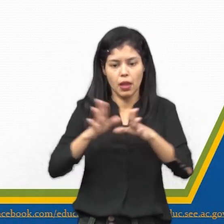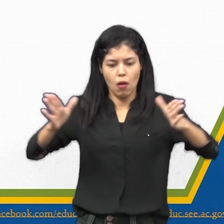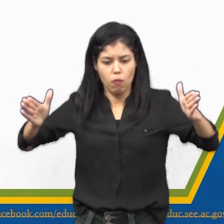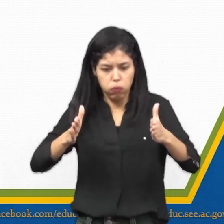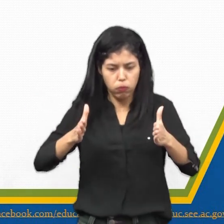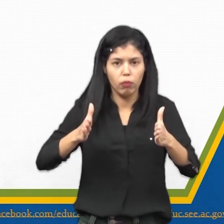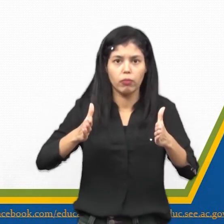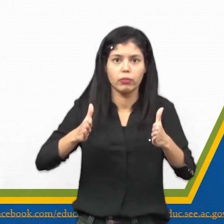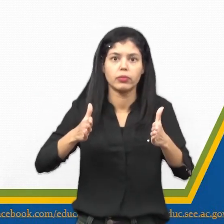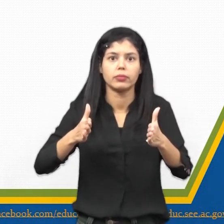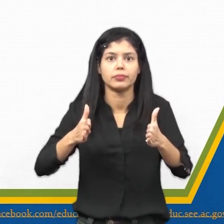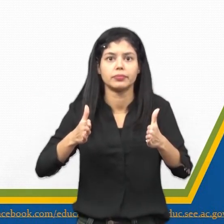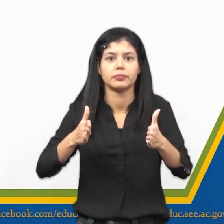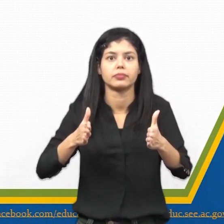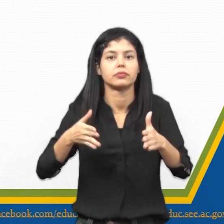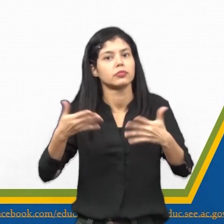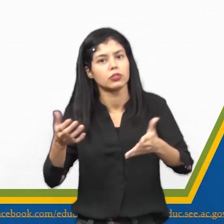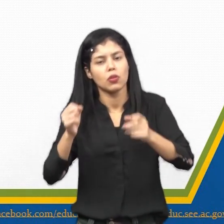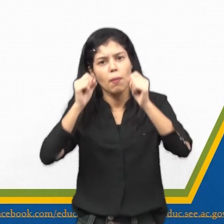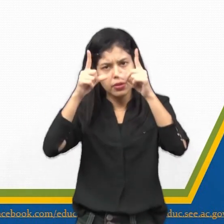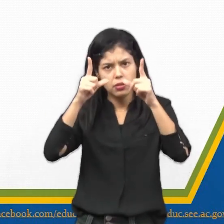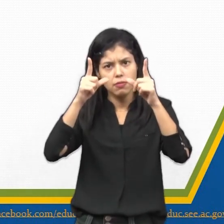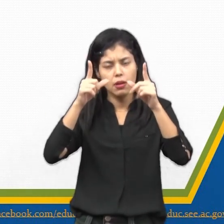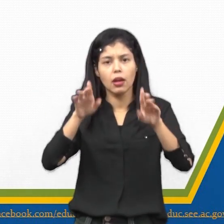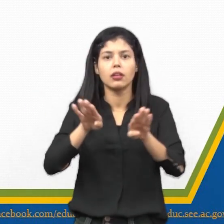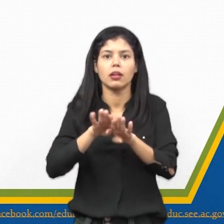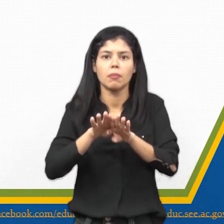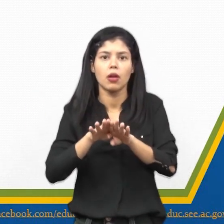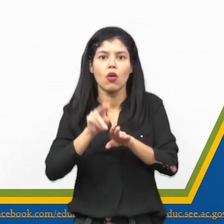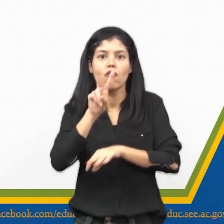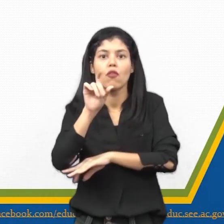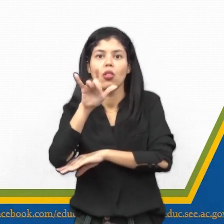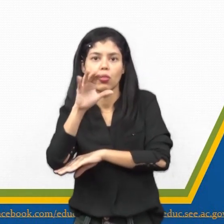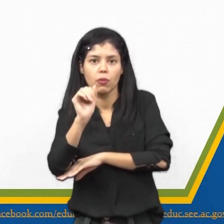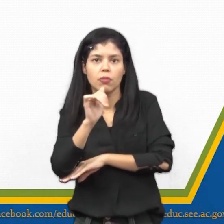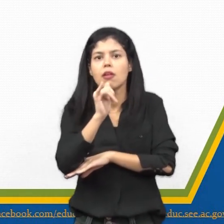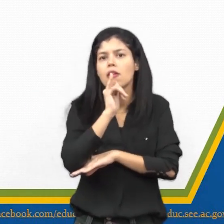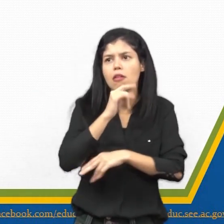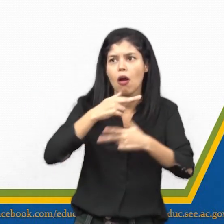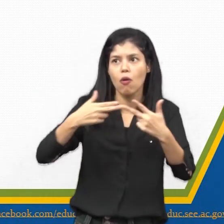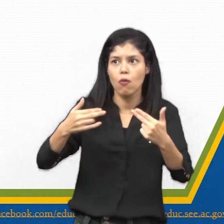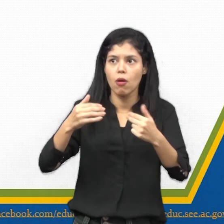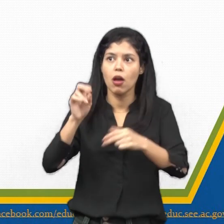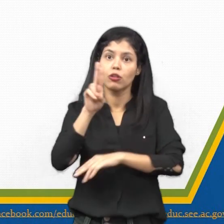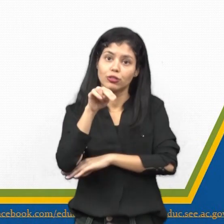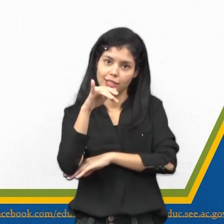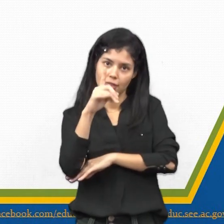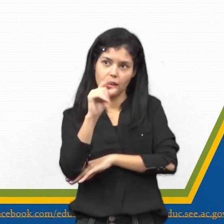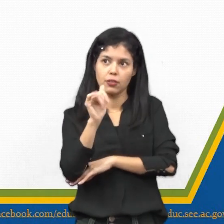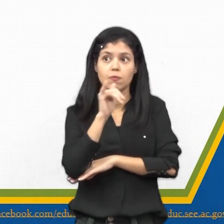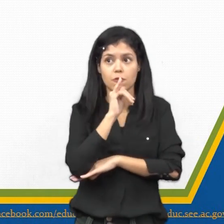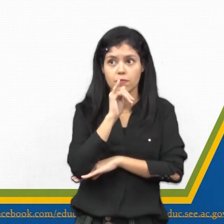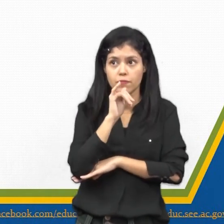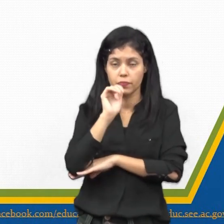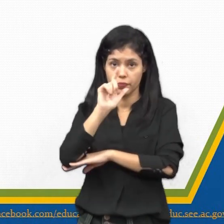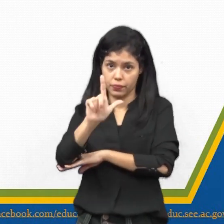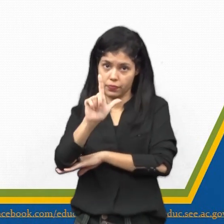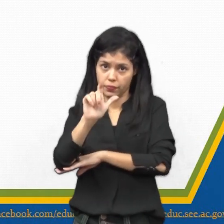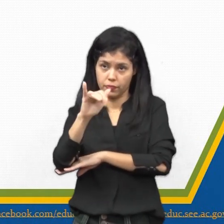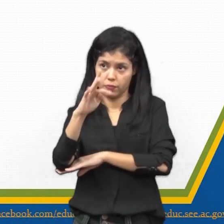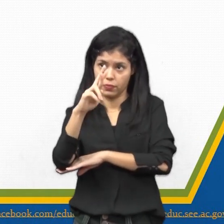comprimidos. Nós podemos observar o volume em algumas unidades de medida, como por exemplo, o